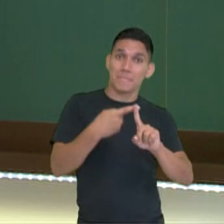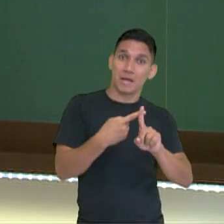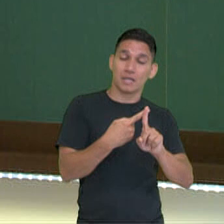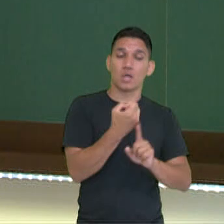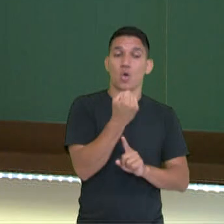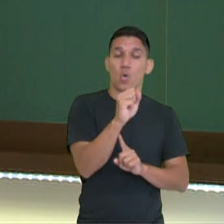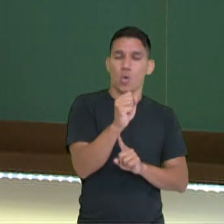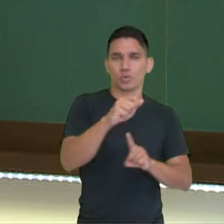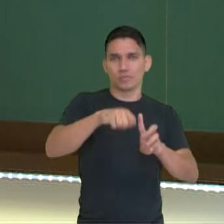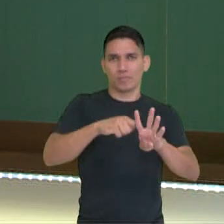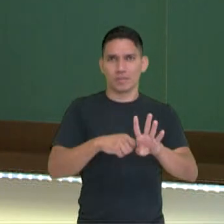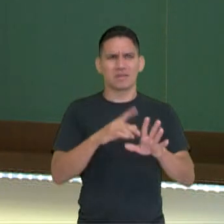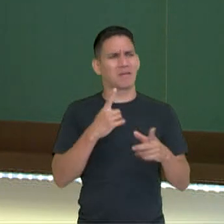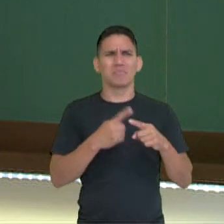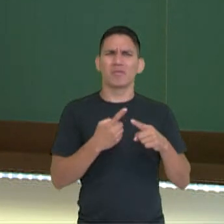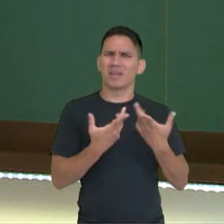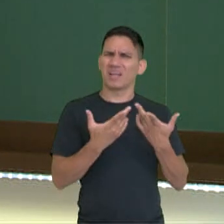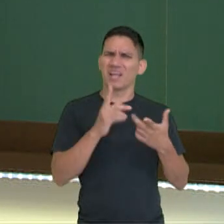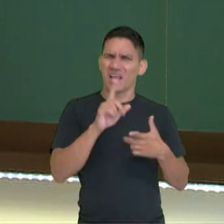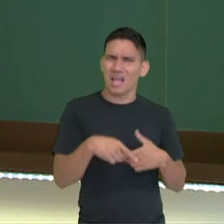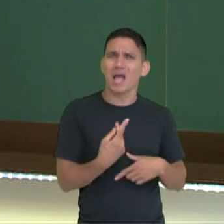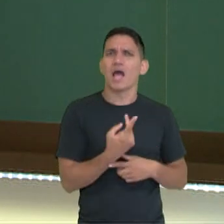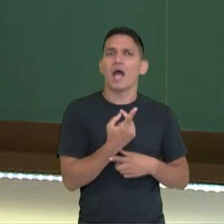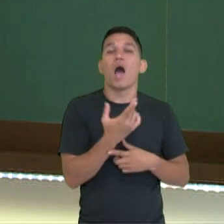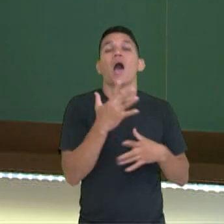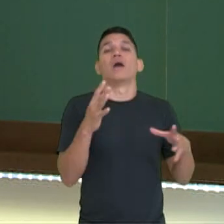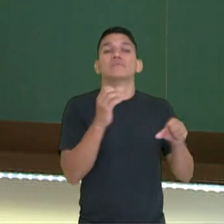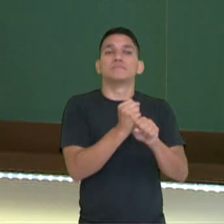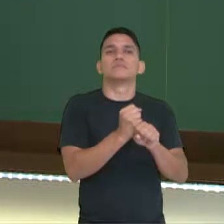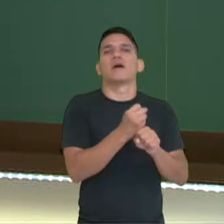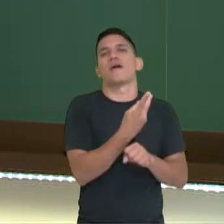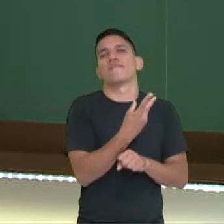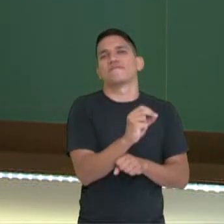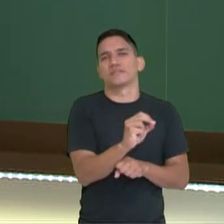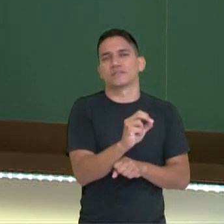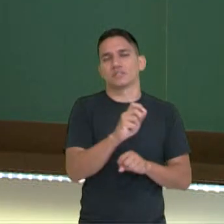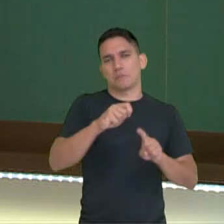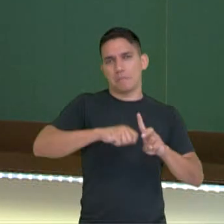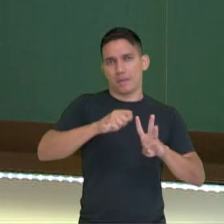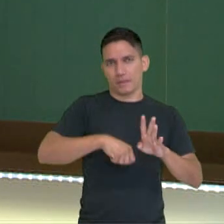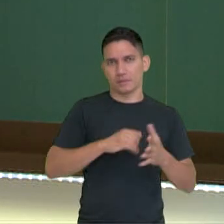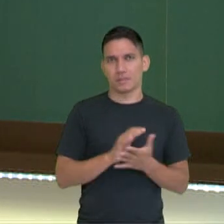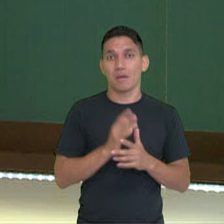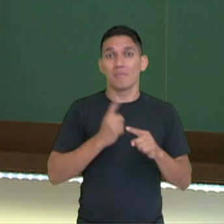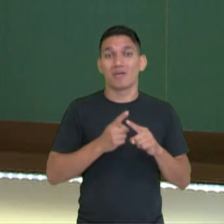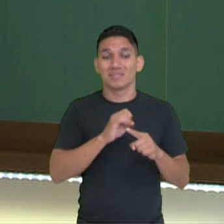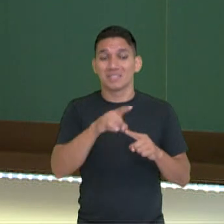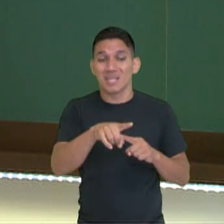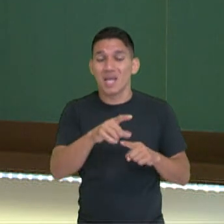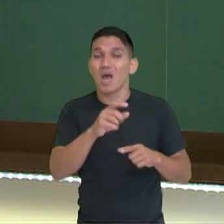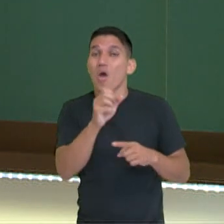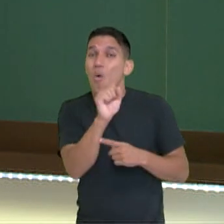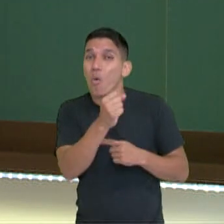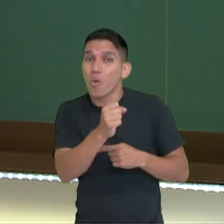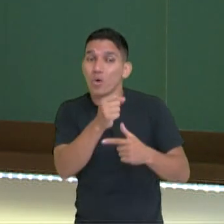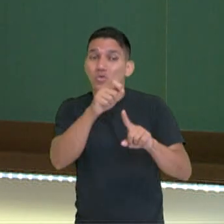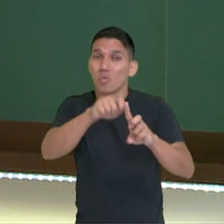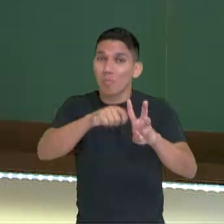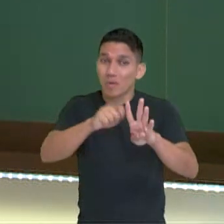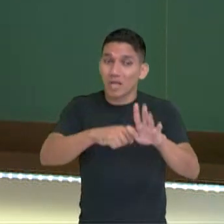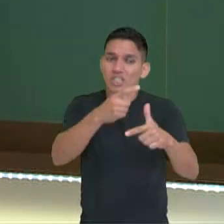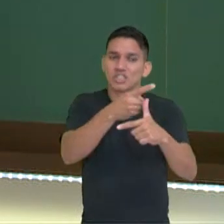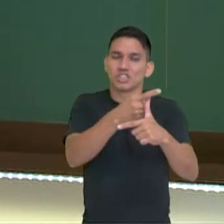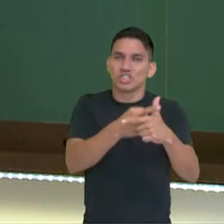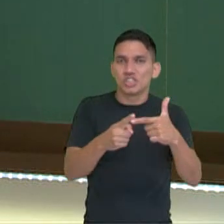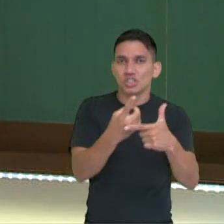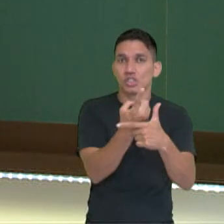fácil em meses? Porque se eu fosse transformar em anos, o que aconteceria? Eu teria que dividir esse 8 meses por 12. Eu